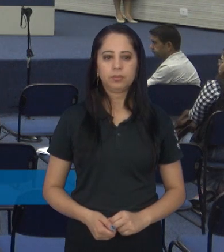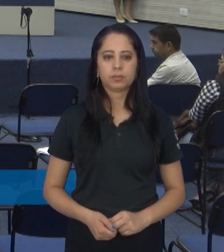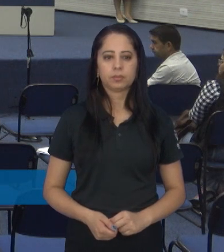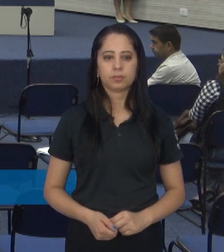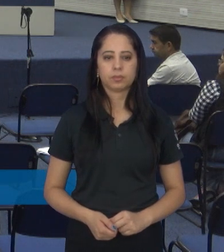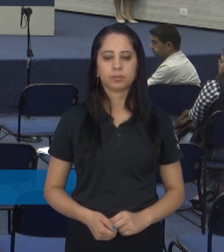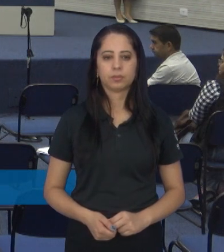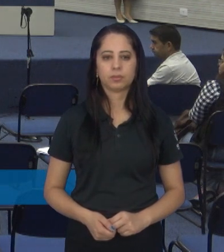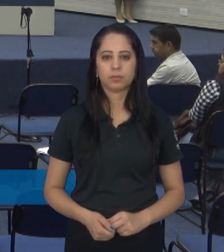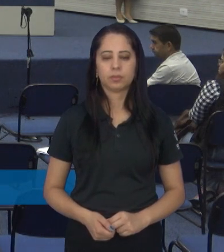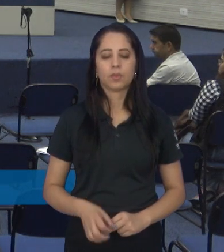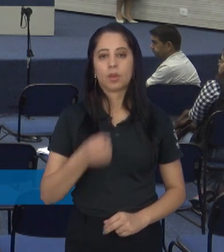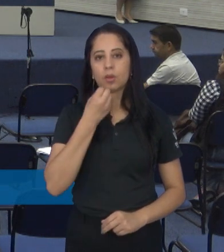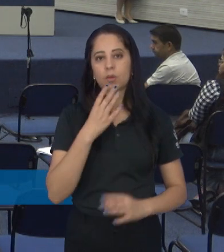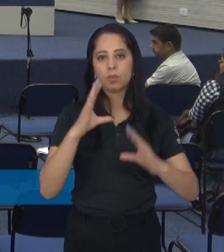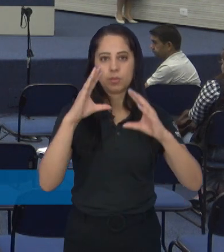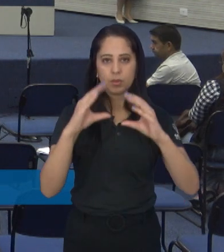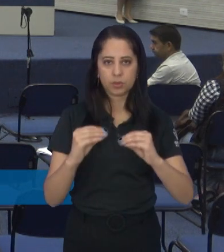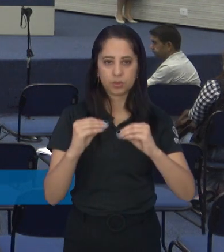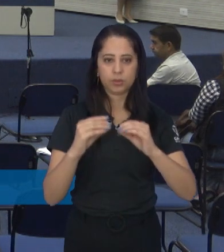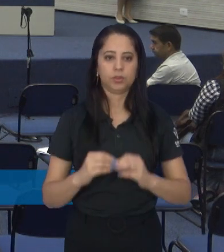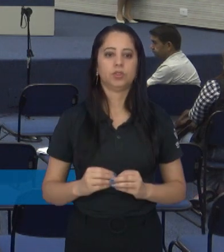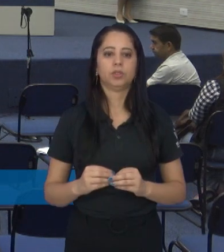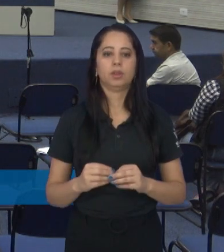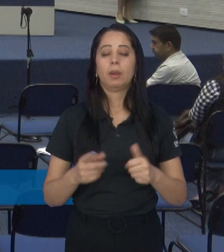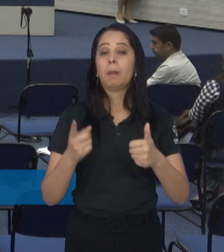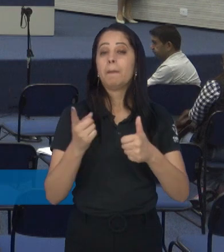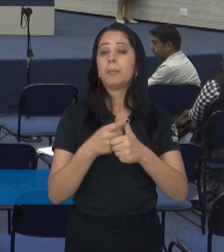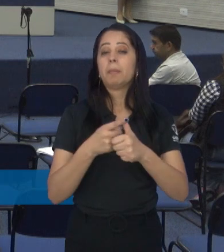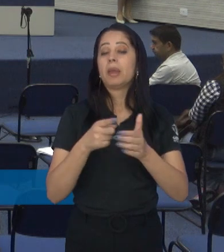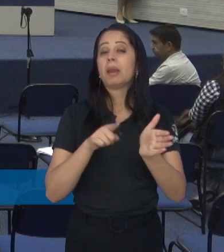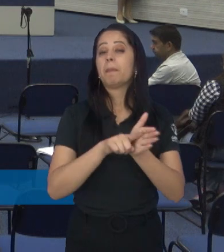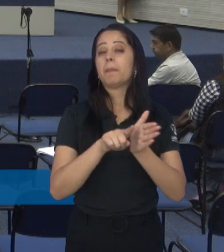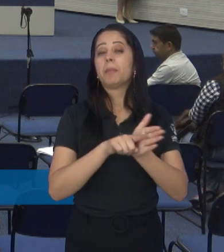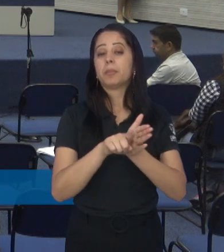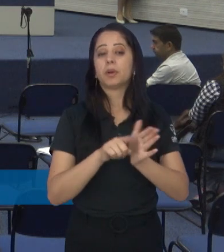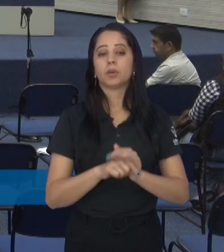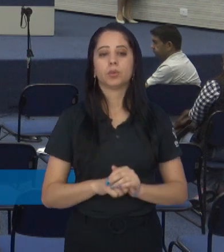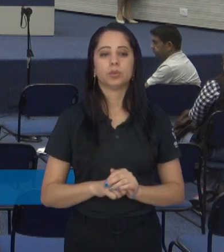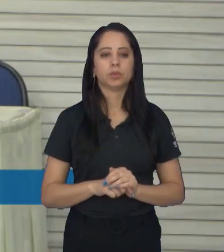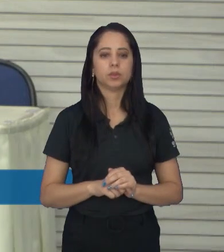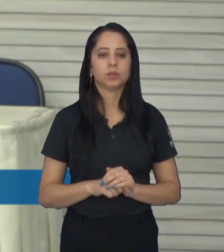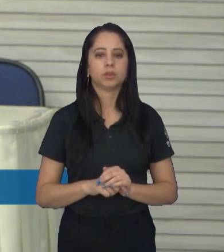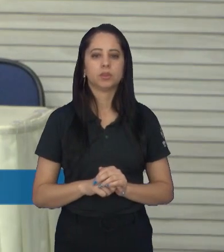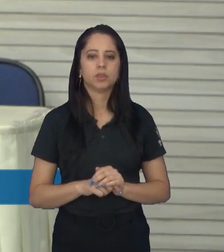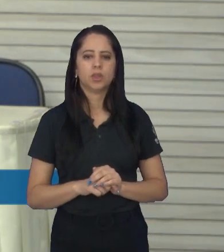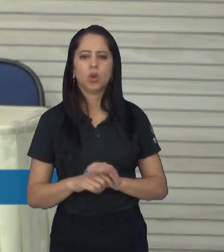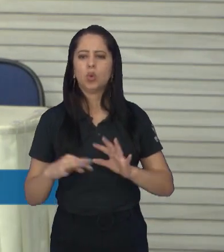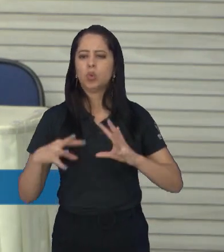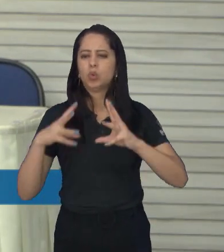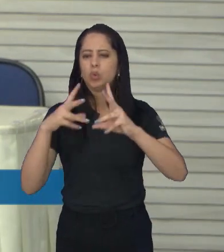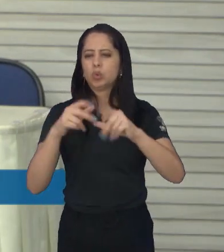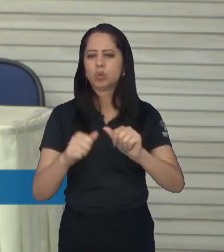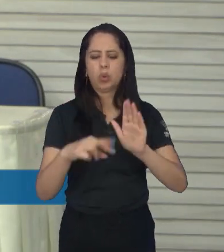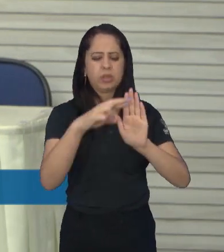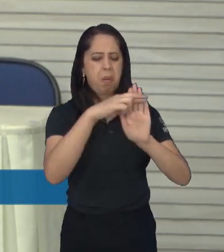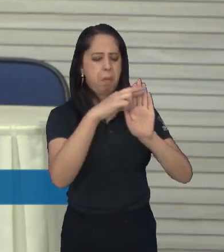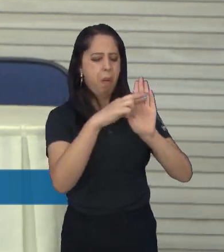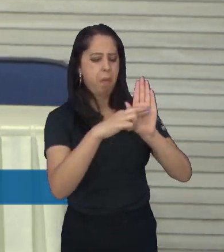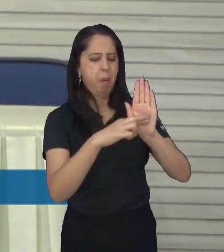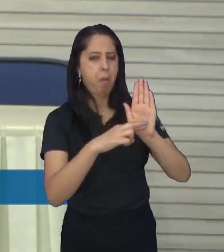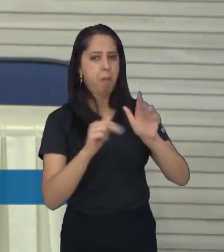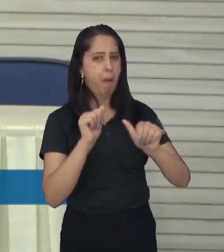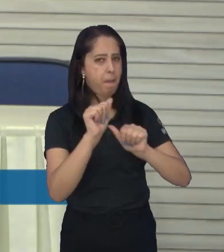boa noite bom a primeira pergunta que eu gostaria de fazer é o seguinte é todas essas mudanças as quais foram apresentadas